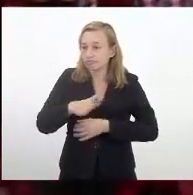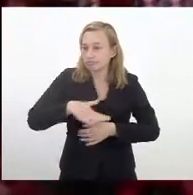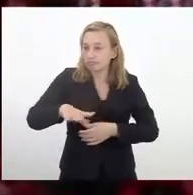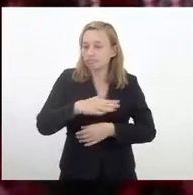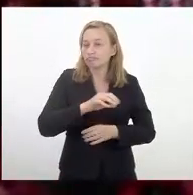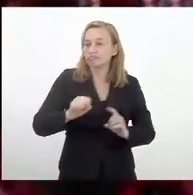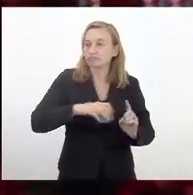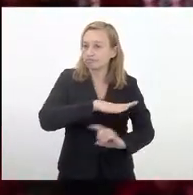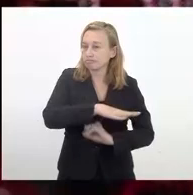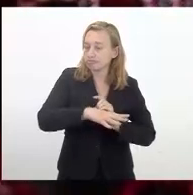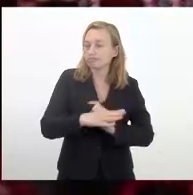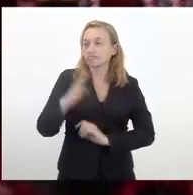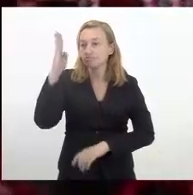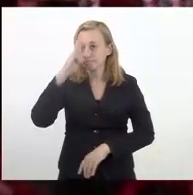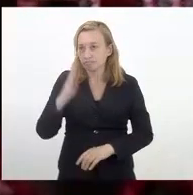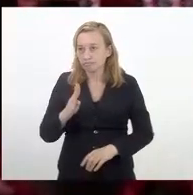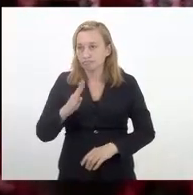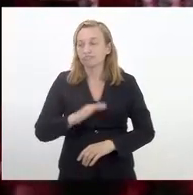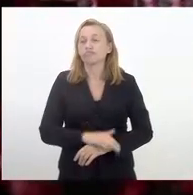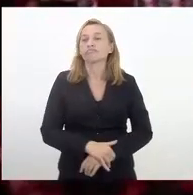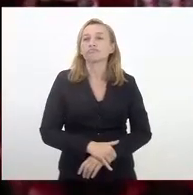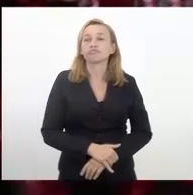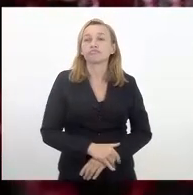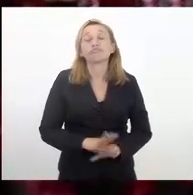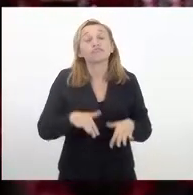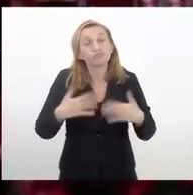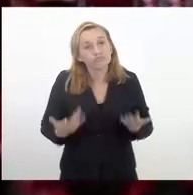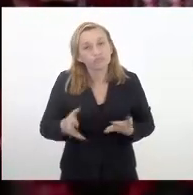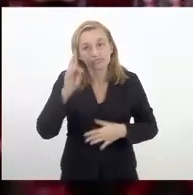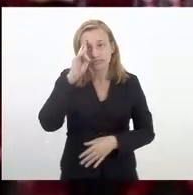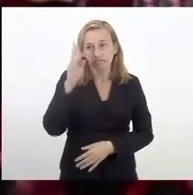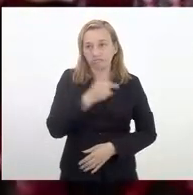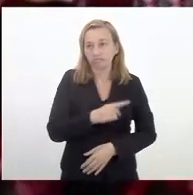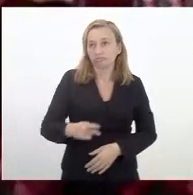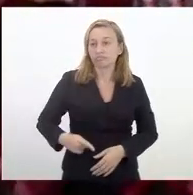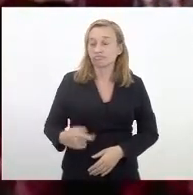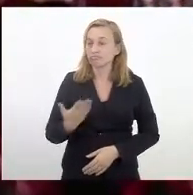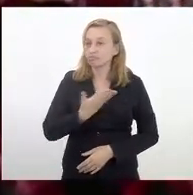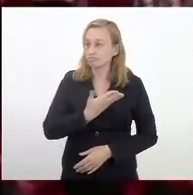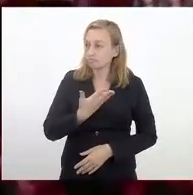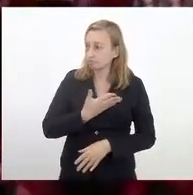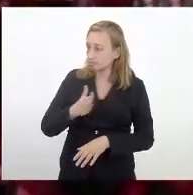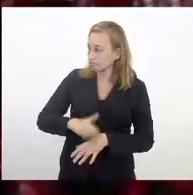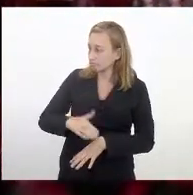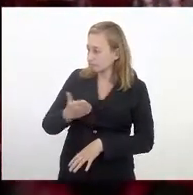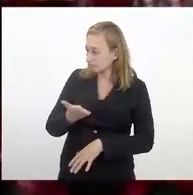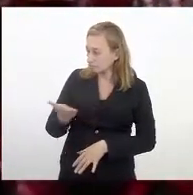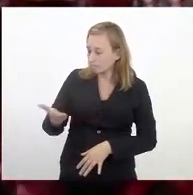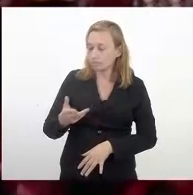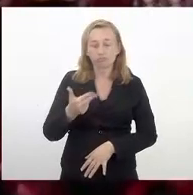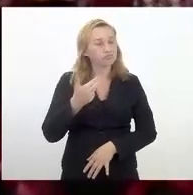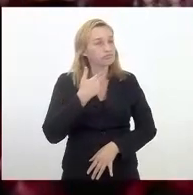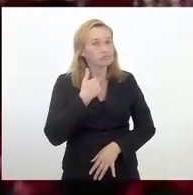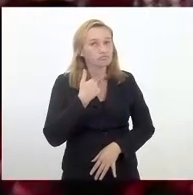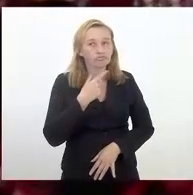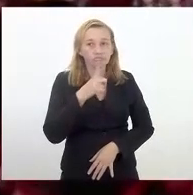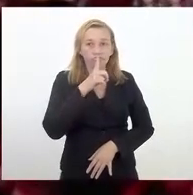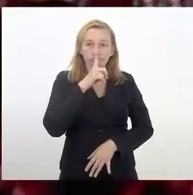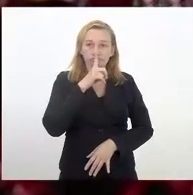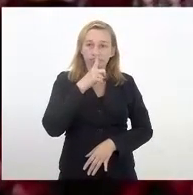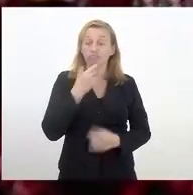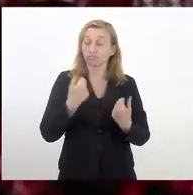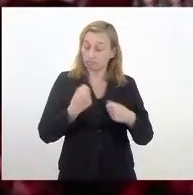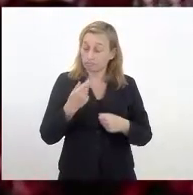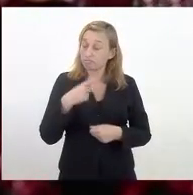sociedade brasileira então Presidente demais colegas aqui eu não poderia me furtar de